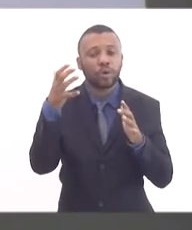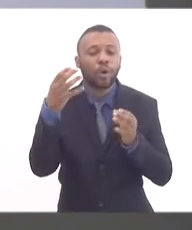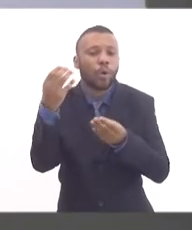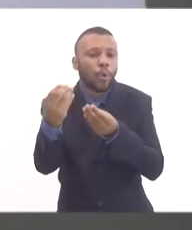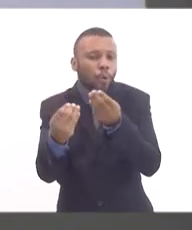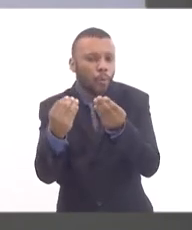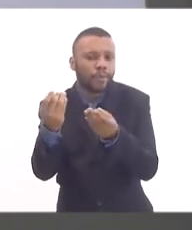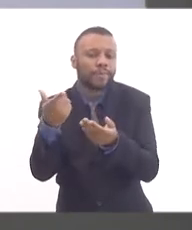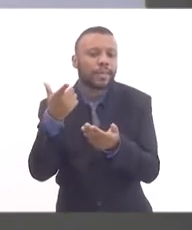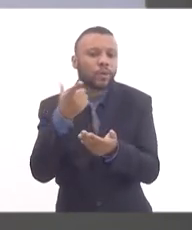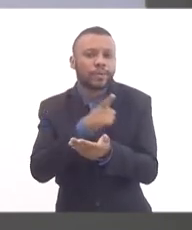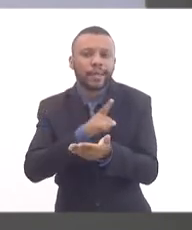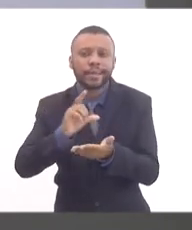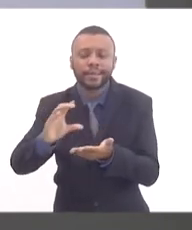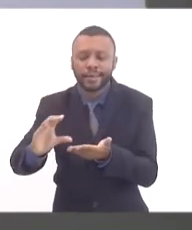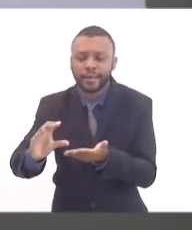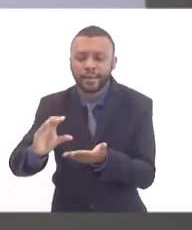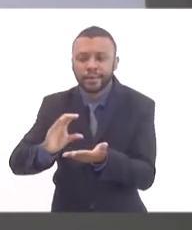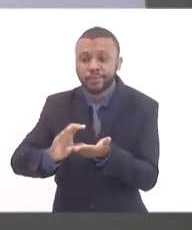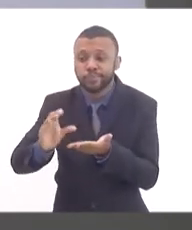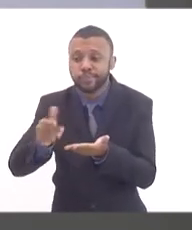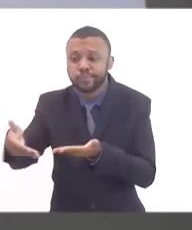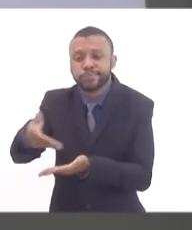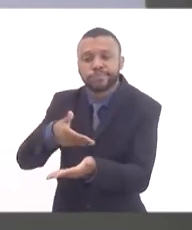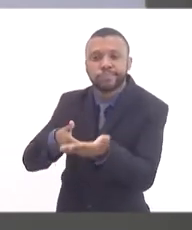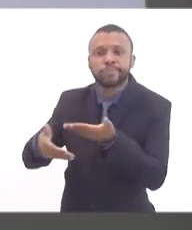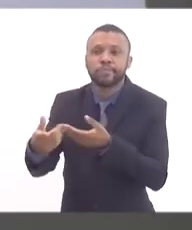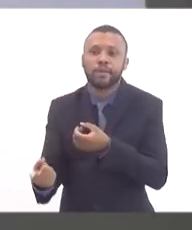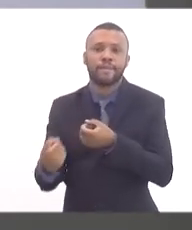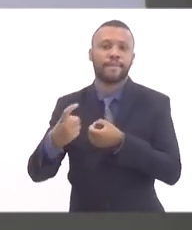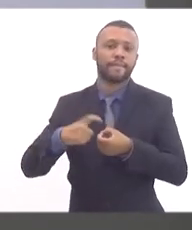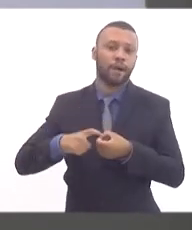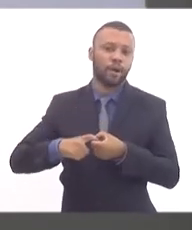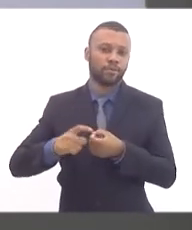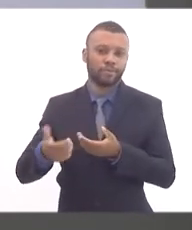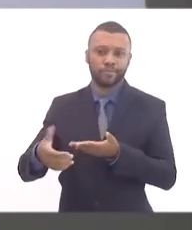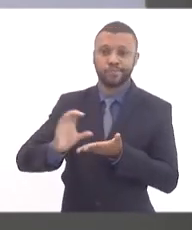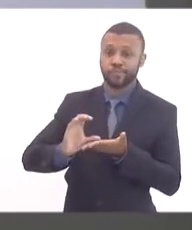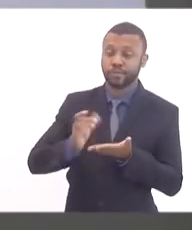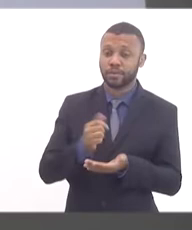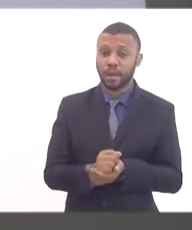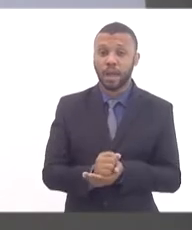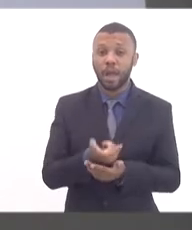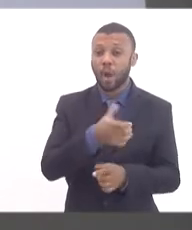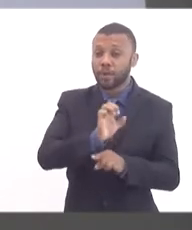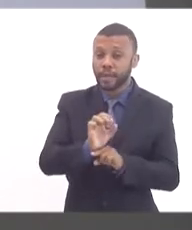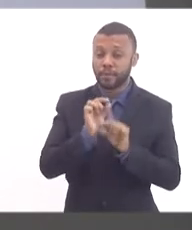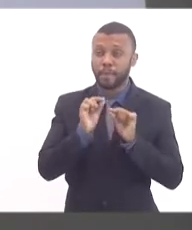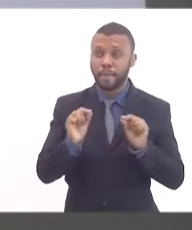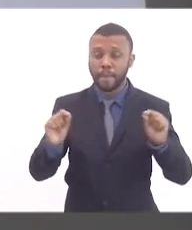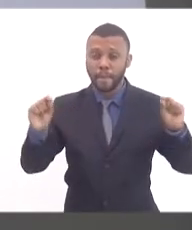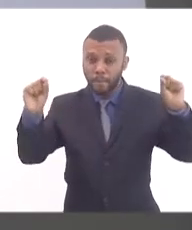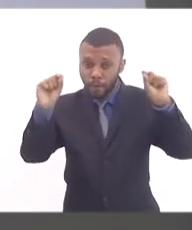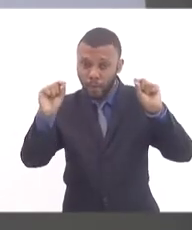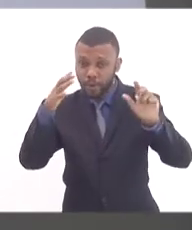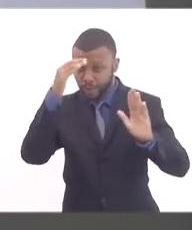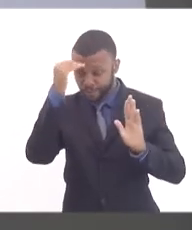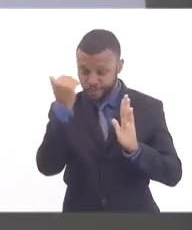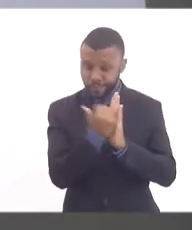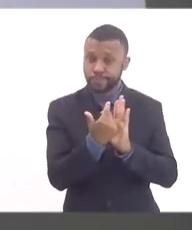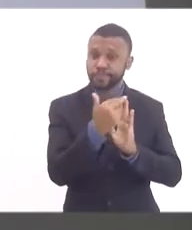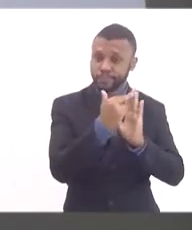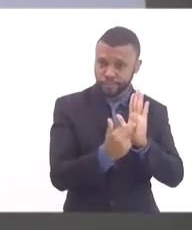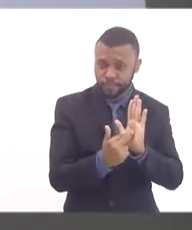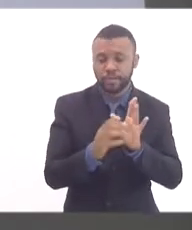efeito da restrição age unidades federadas que ditaram usados atender as exigências ficam autorizadas a conceder